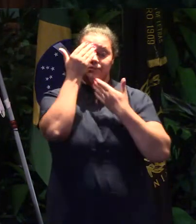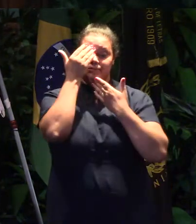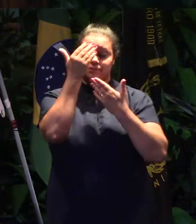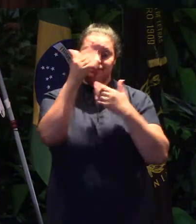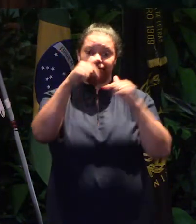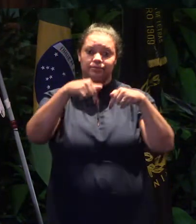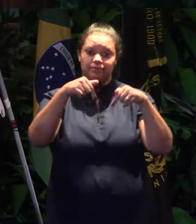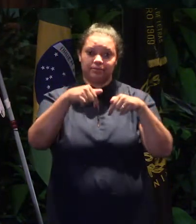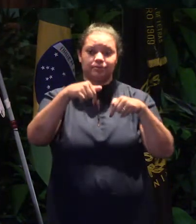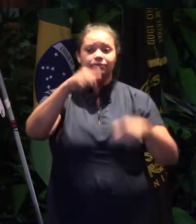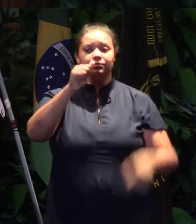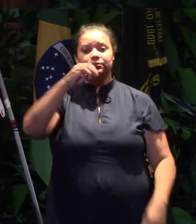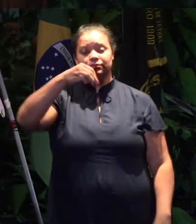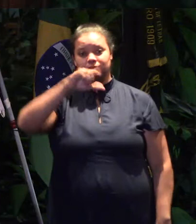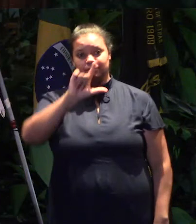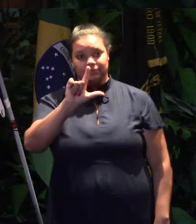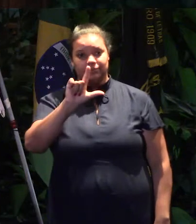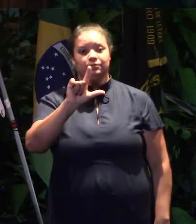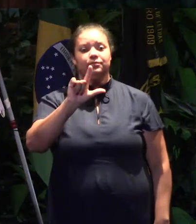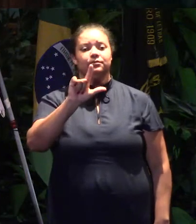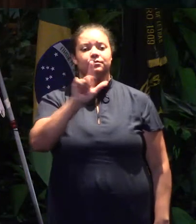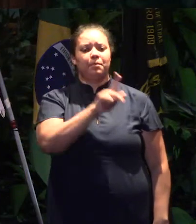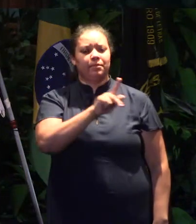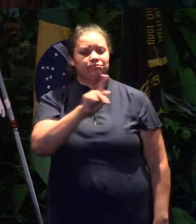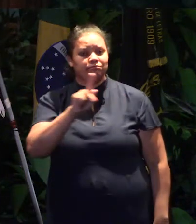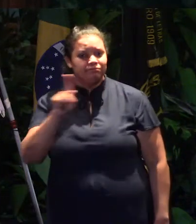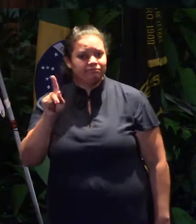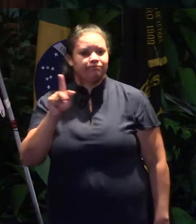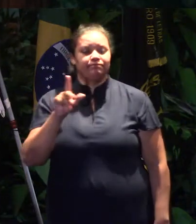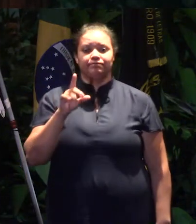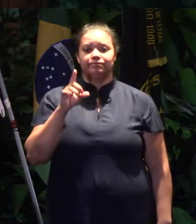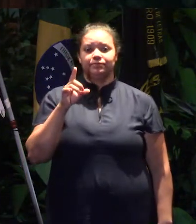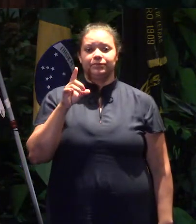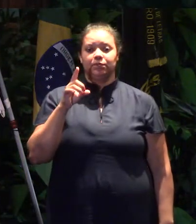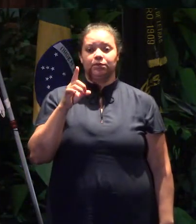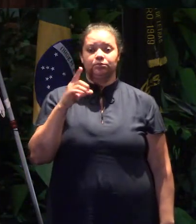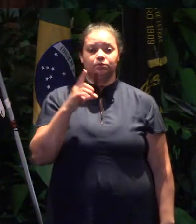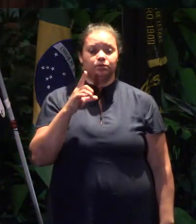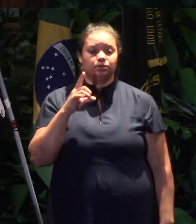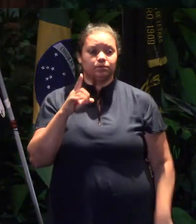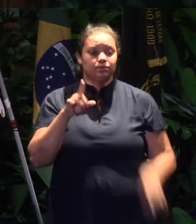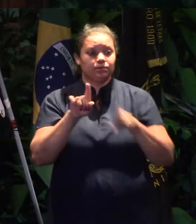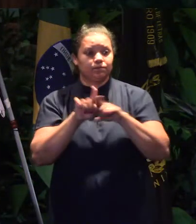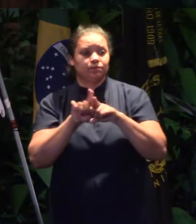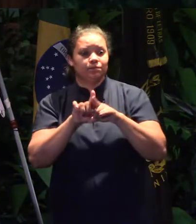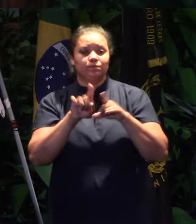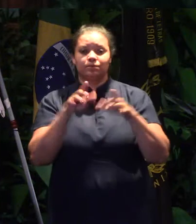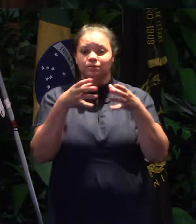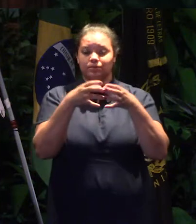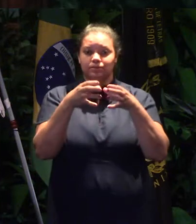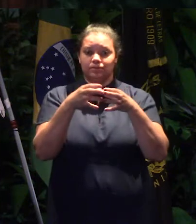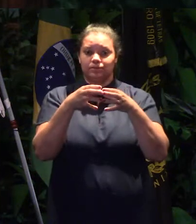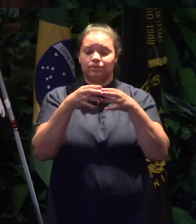Mineira de Letras, à sua diretoria, a Inês, Rabelo, Augusto, a Flávia, toda a equipe de